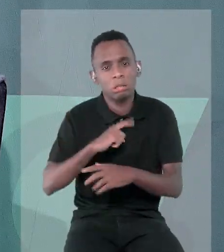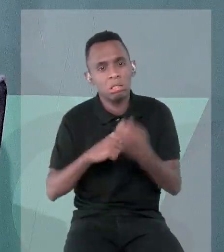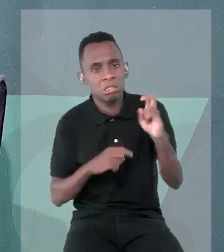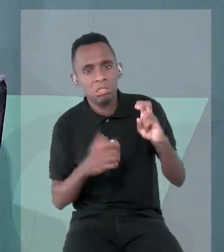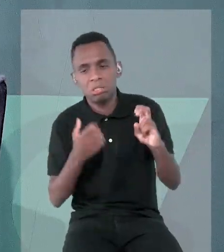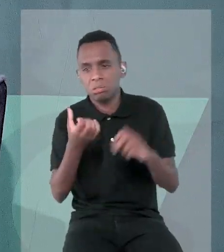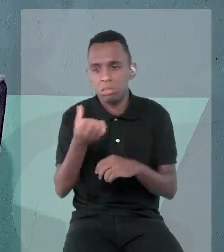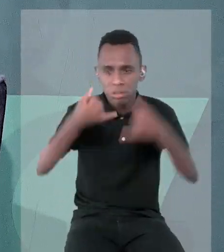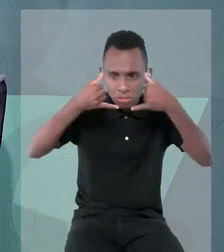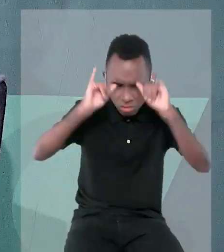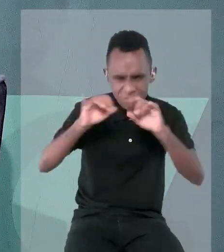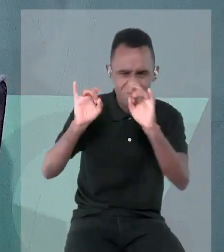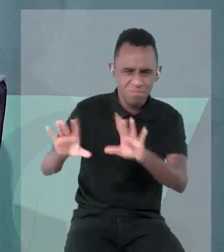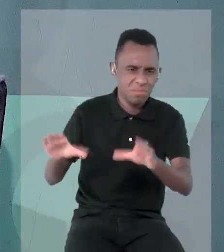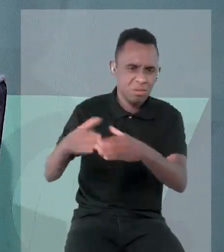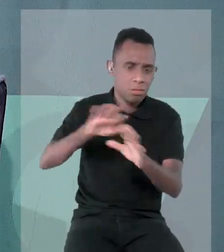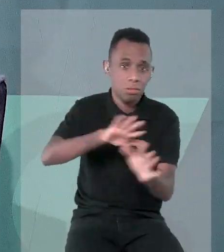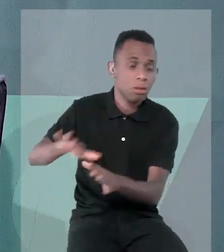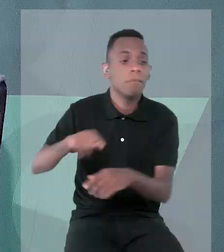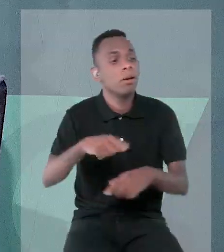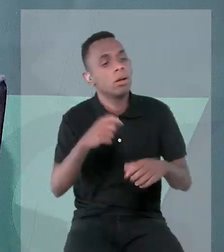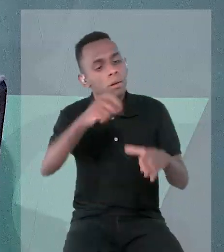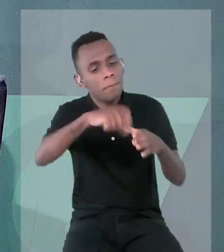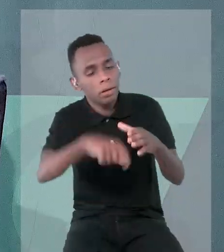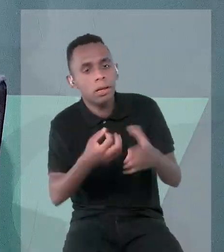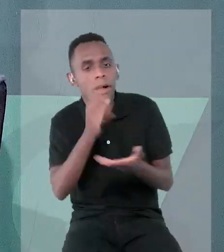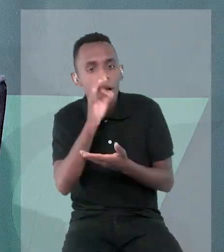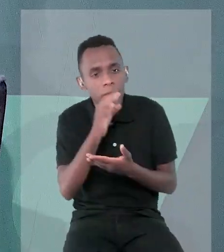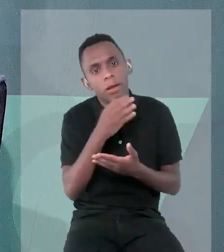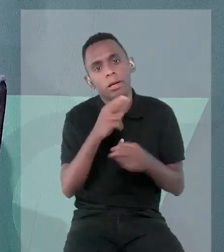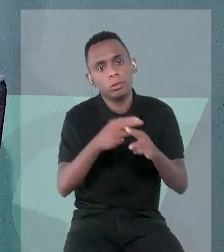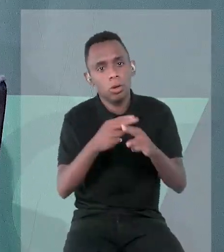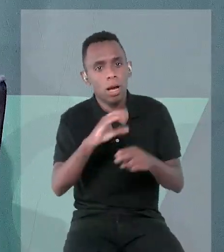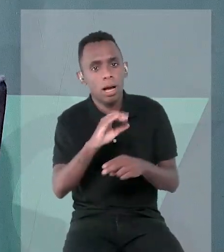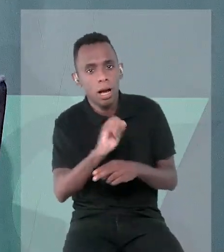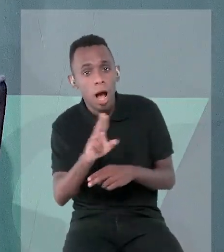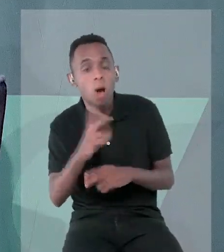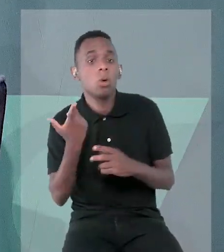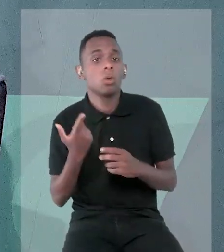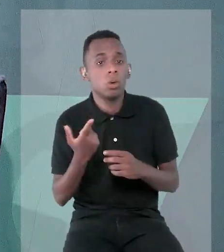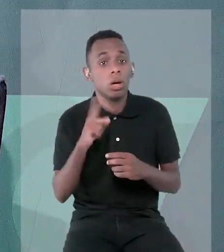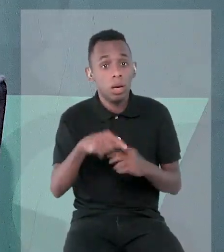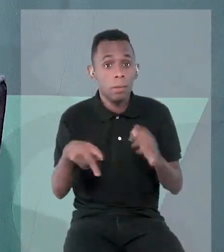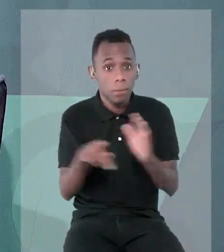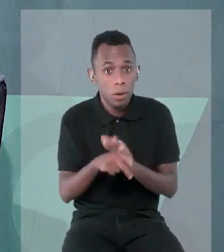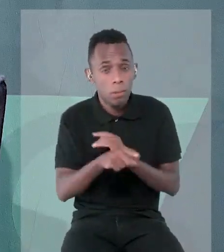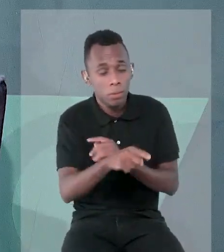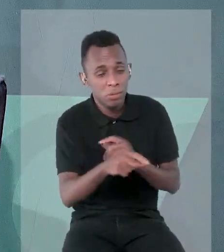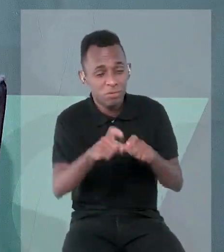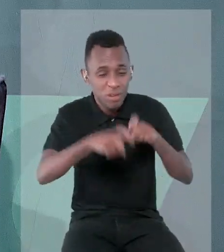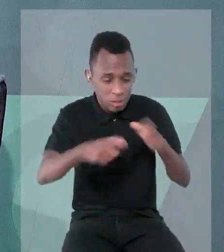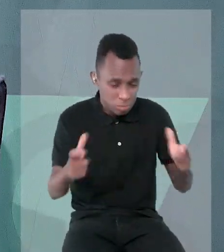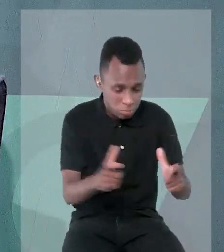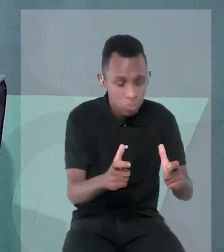6 cabeças de gado, vão abandonar esse gado, vão começar a plantar café, cacau. Esse café, esse cacau, aquela fazenda que era pequena, de